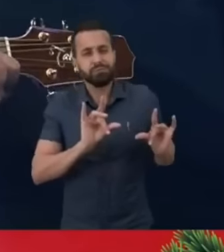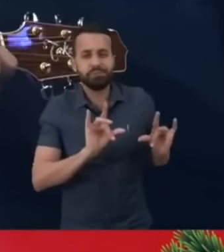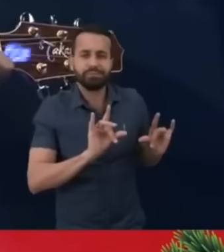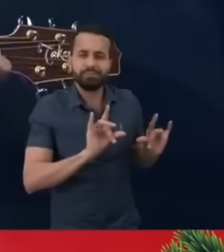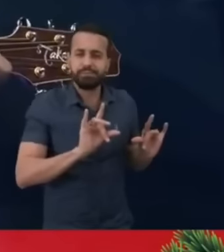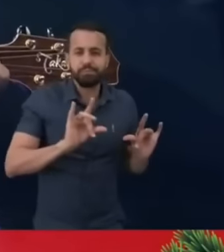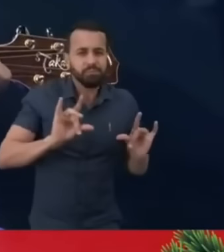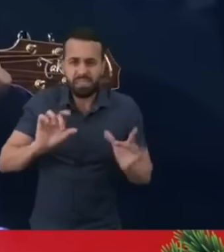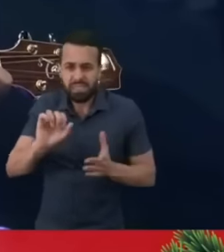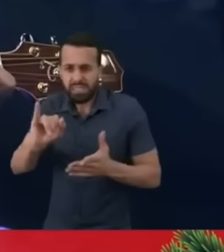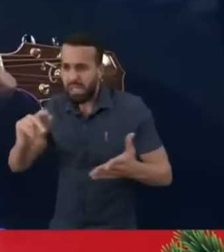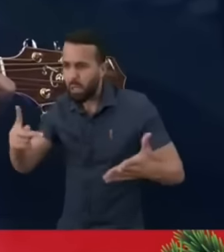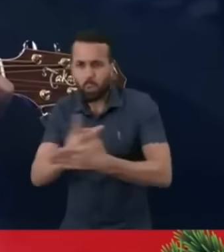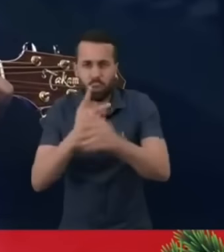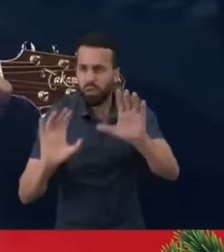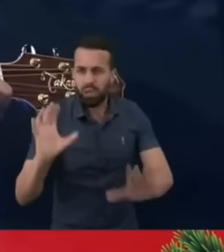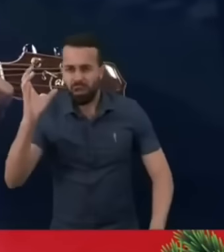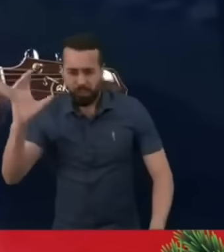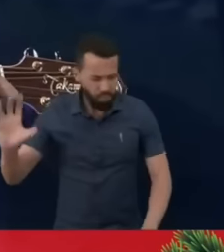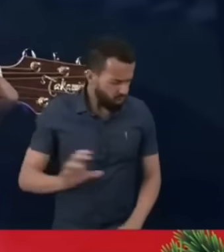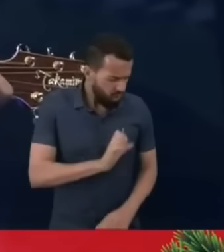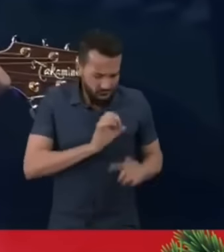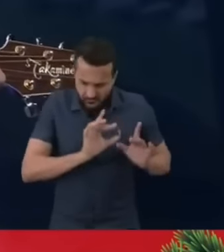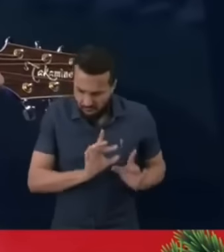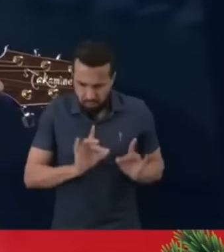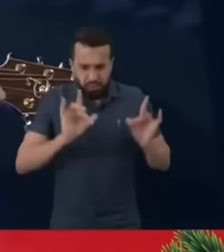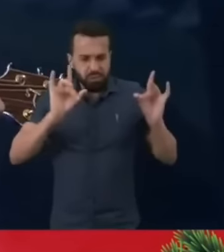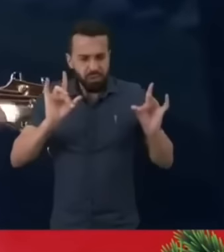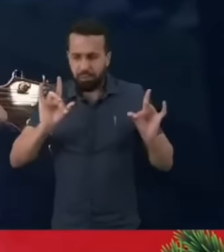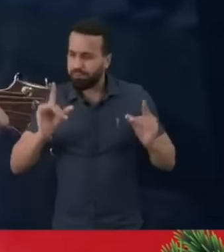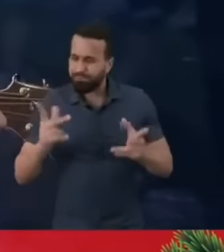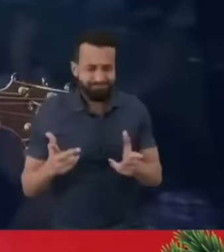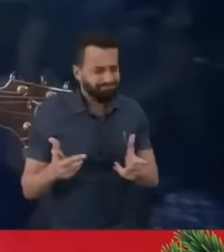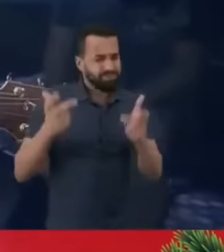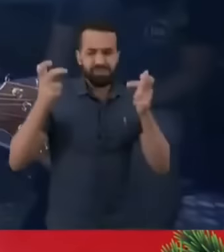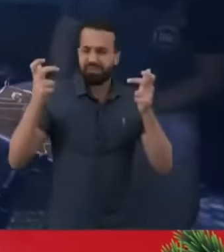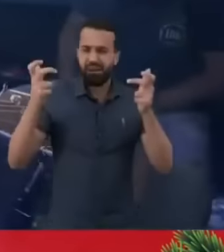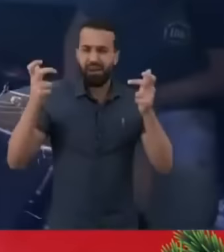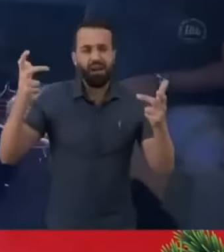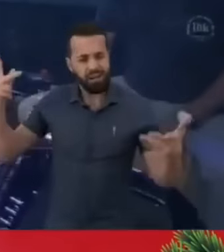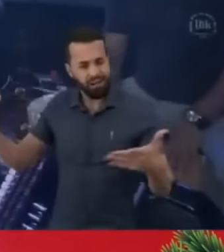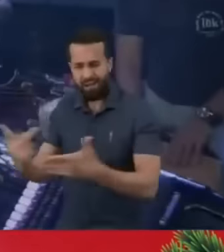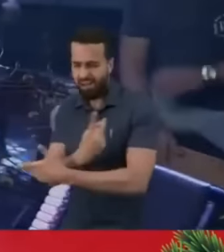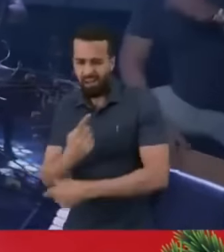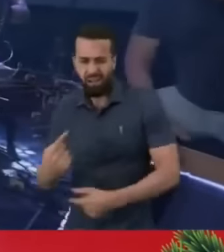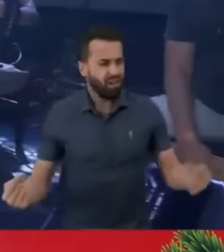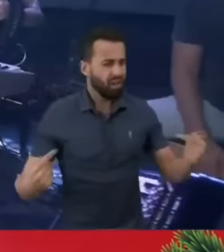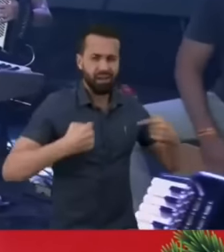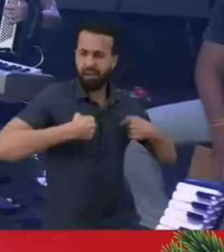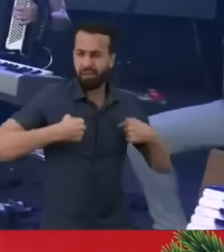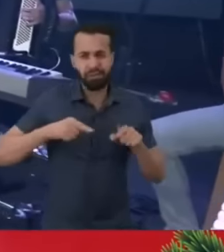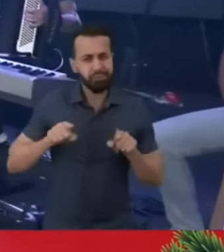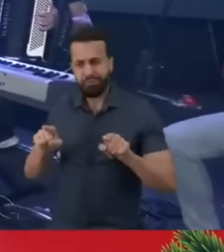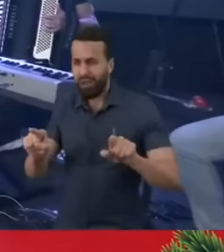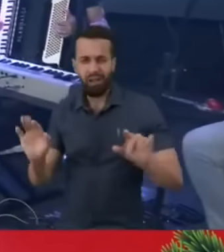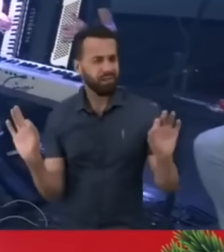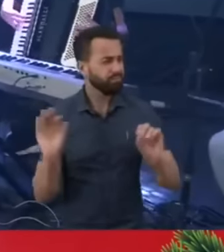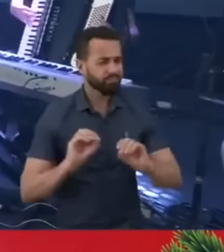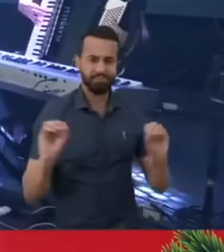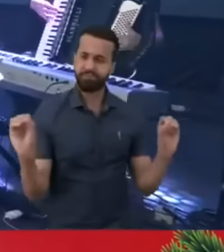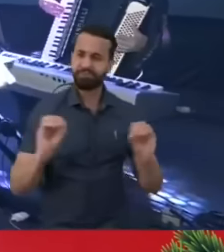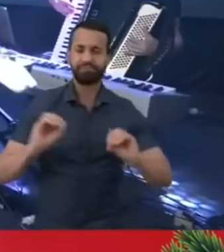mais. E a morrer, então é que se vê que quem morreu foi eu e foi